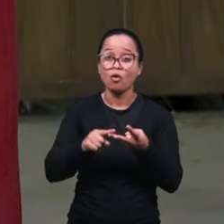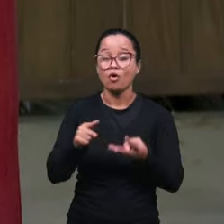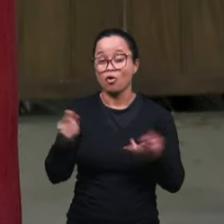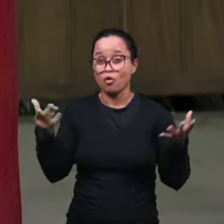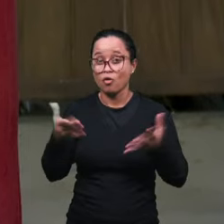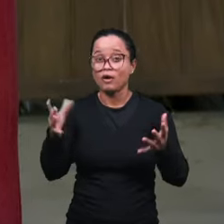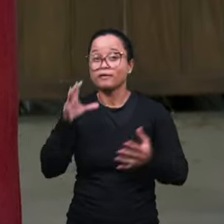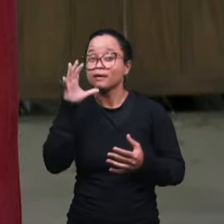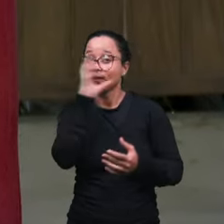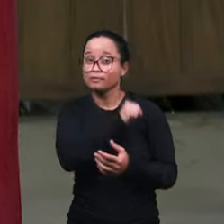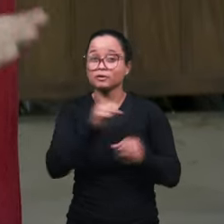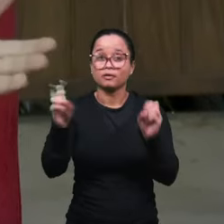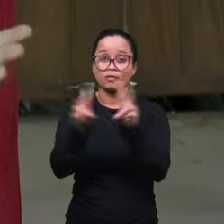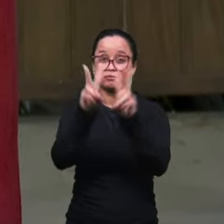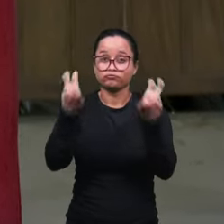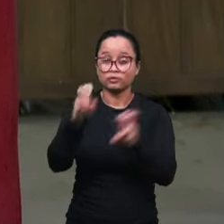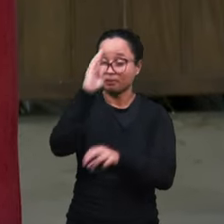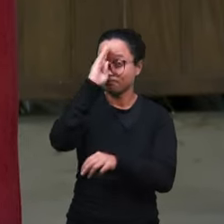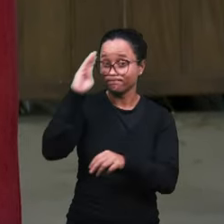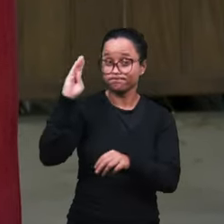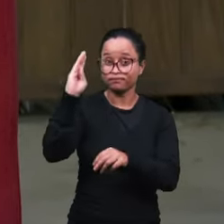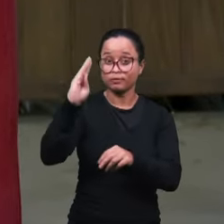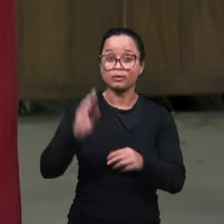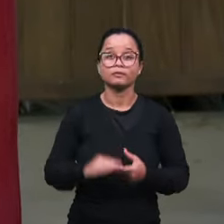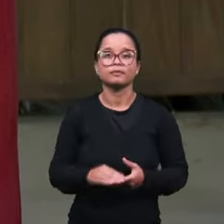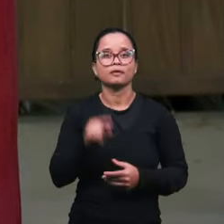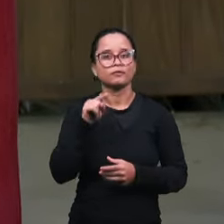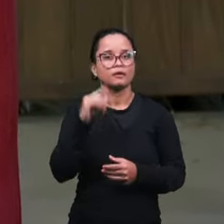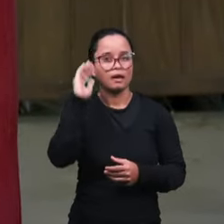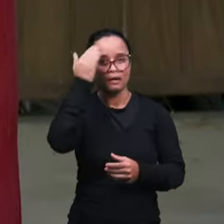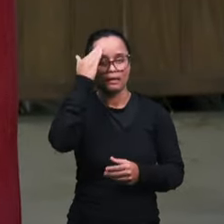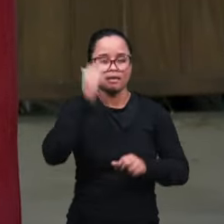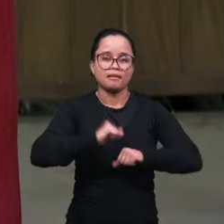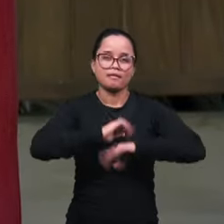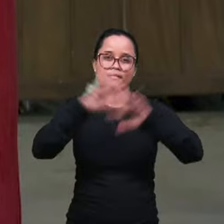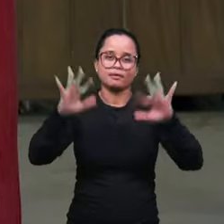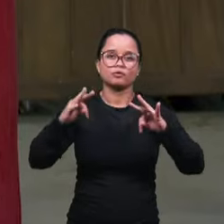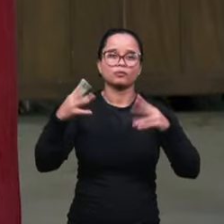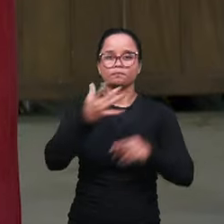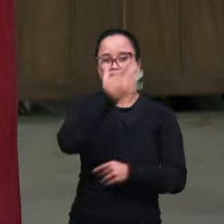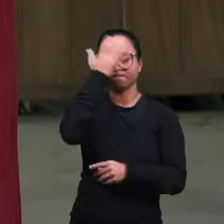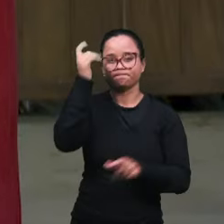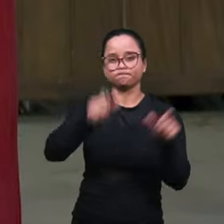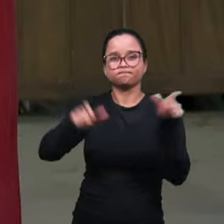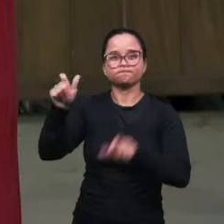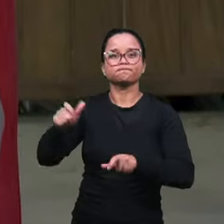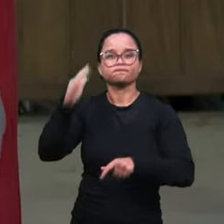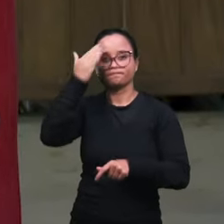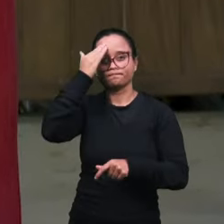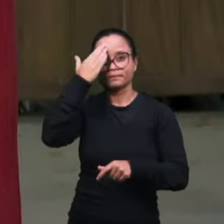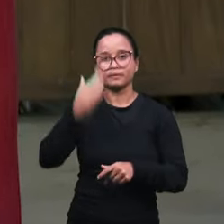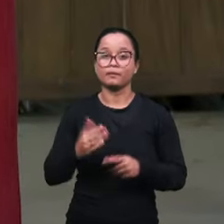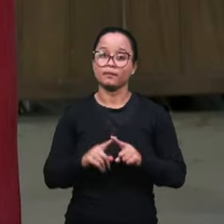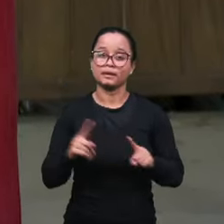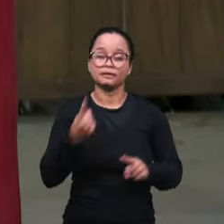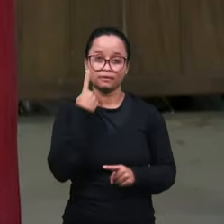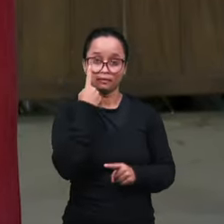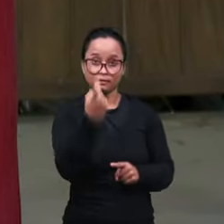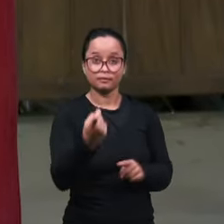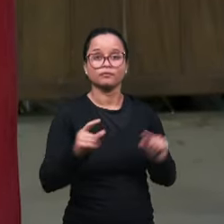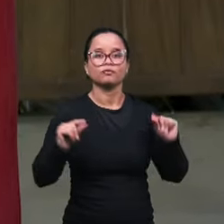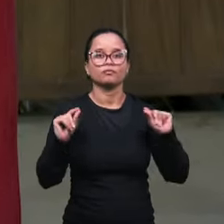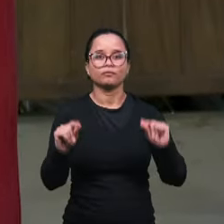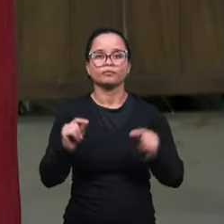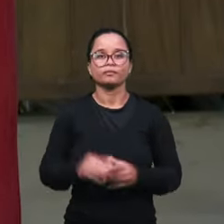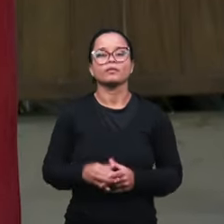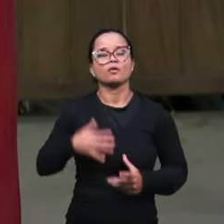no assunto apenas aquilo que é essencial, né? Para o seu entendimento, para o entendimento de todos. E o que é interessante é o seguinte, eu gostaria de saber agora